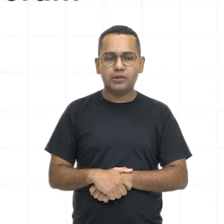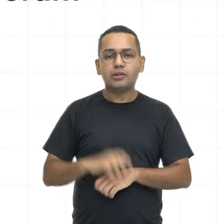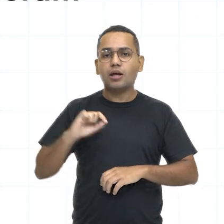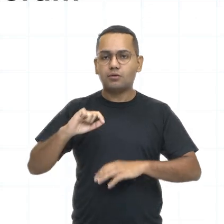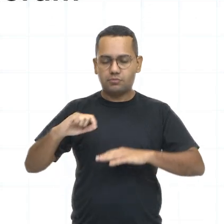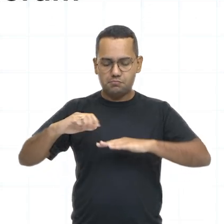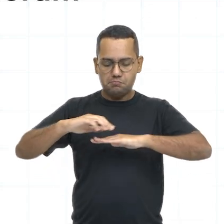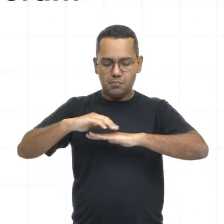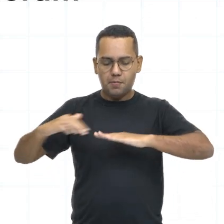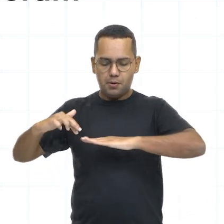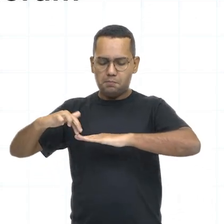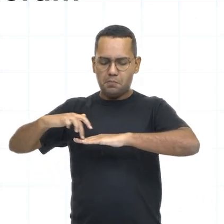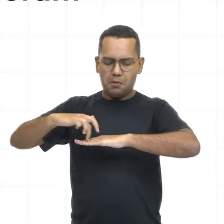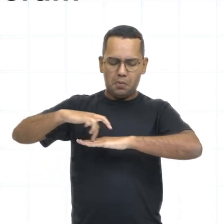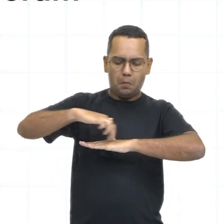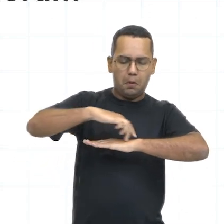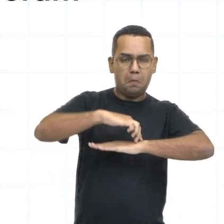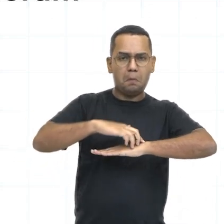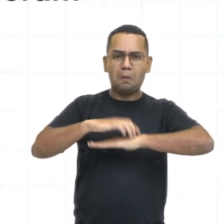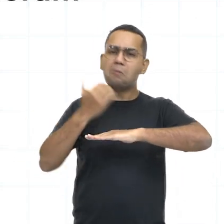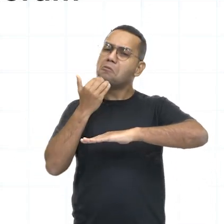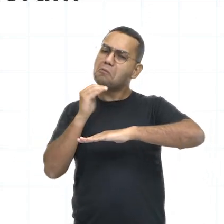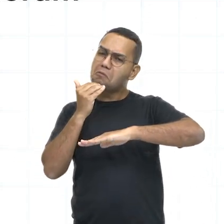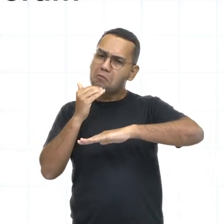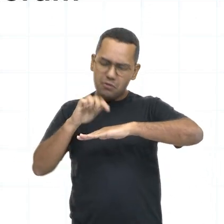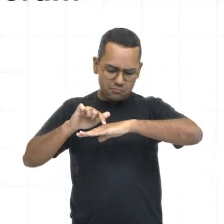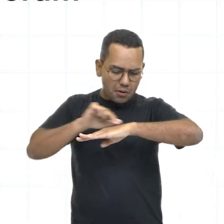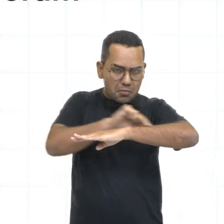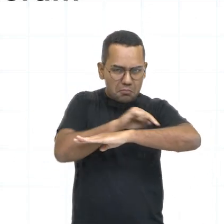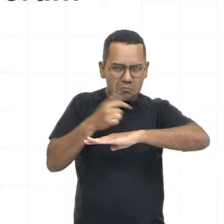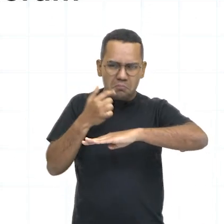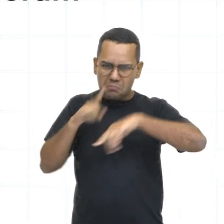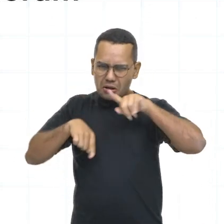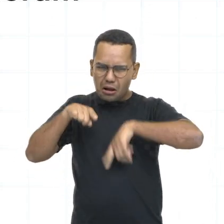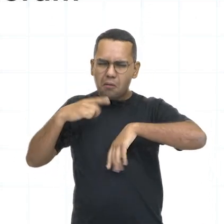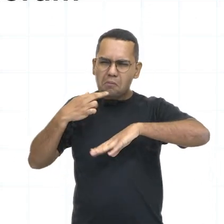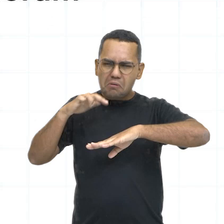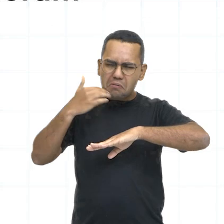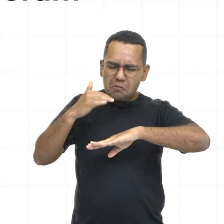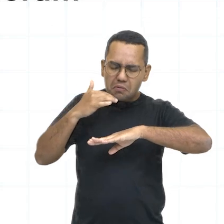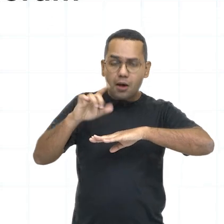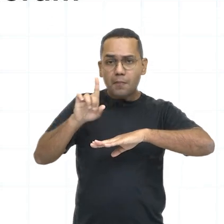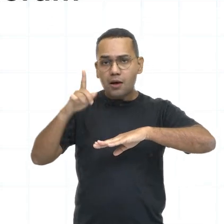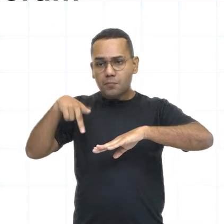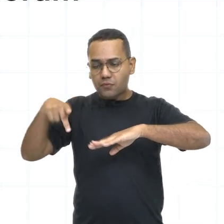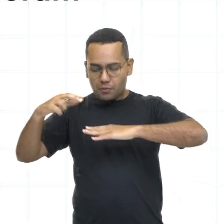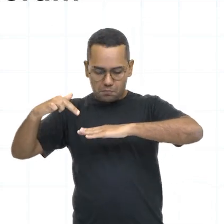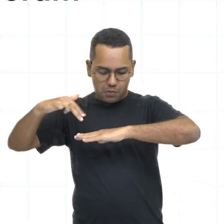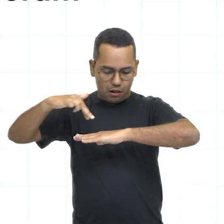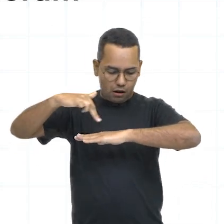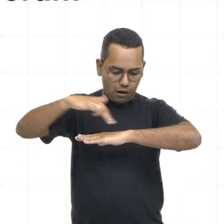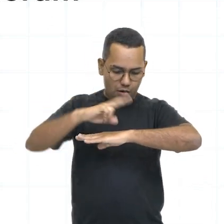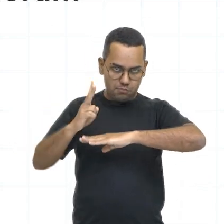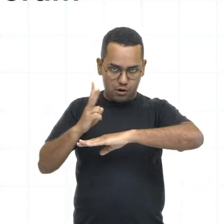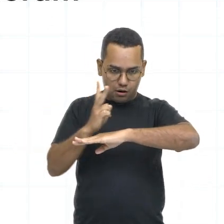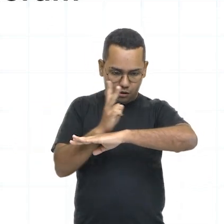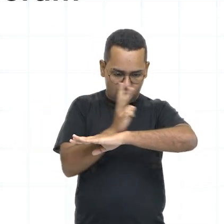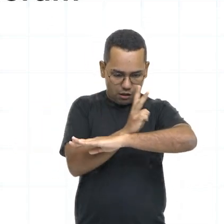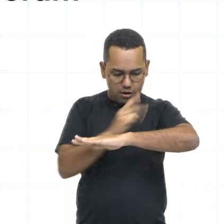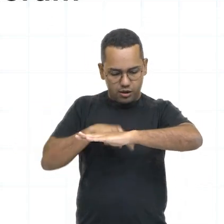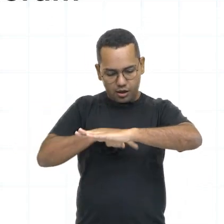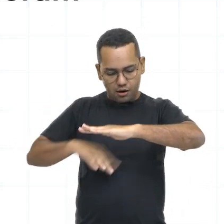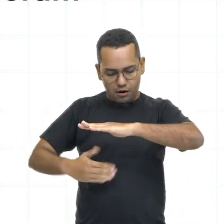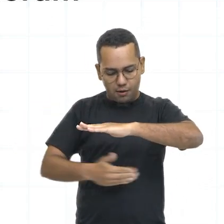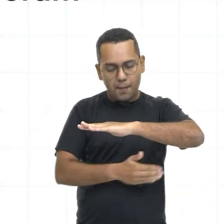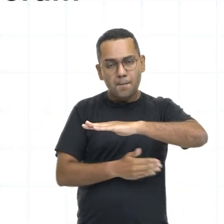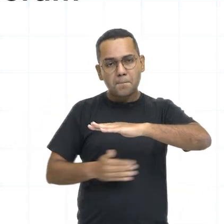e embaixo está um rio cheio de piranhas. Então, eles vão representar um grupo, tá? O foco vai ser um